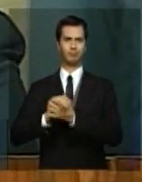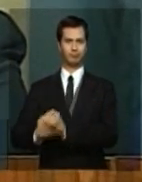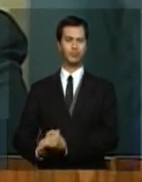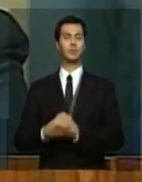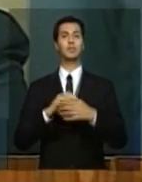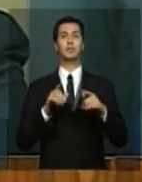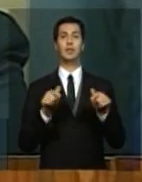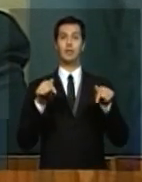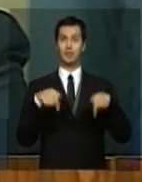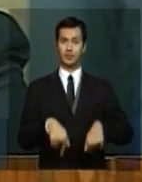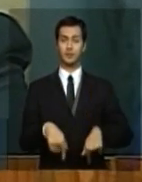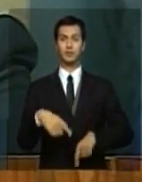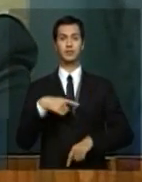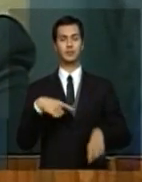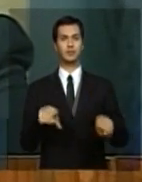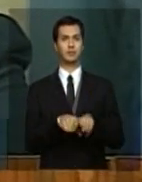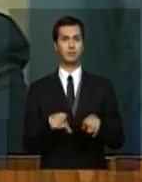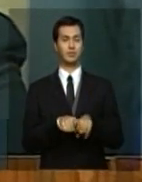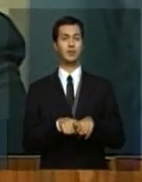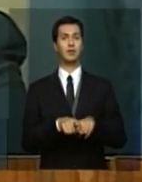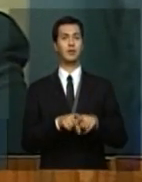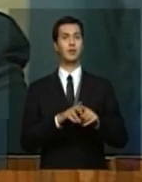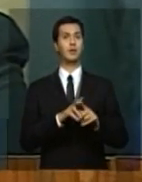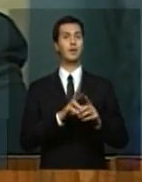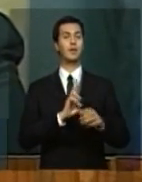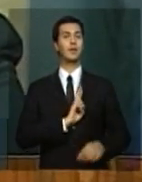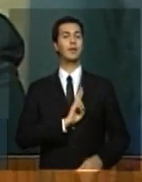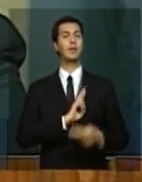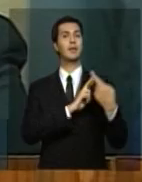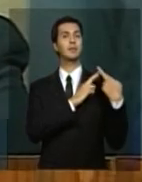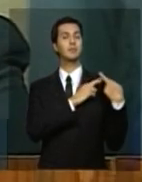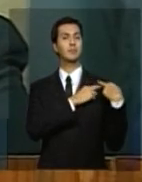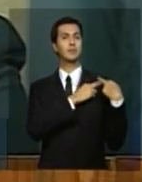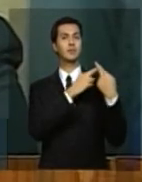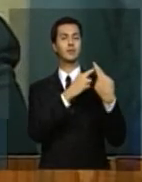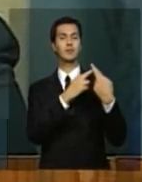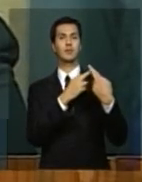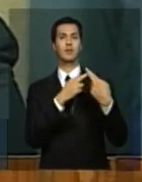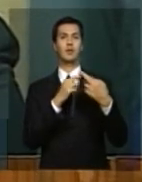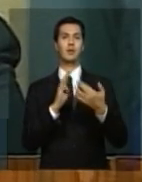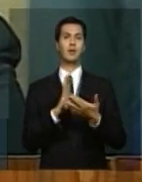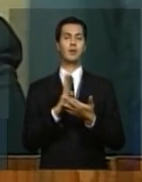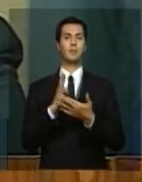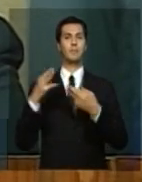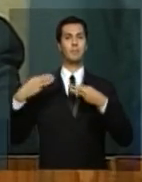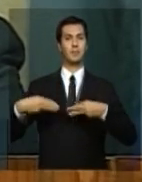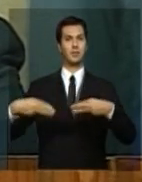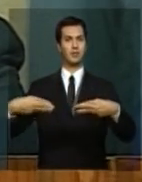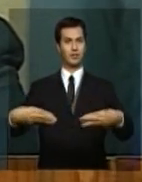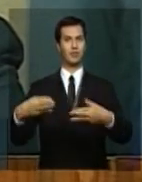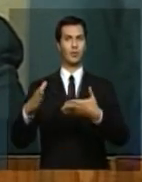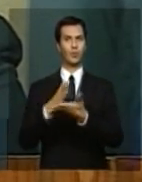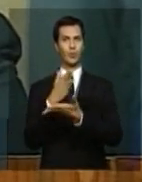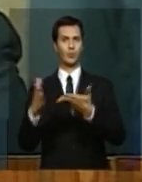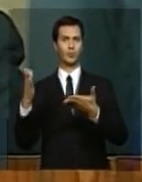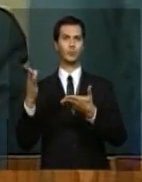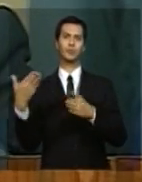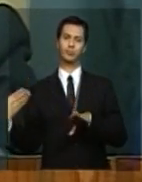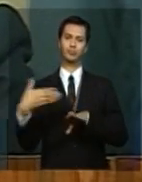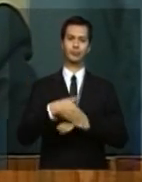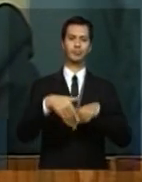representantes de Ministérios parceiros neste nesta caminhada